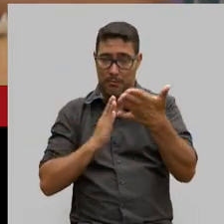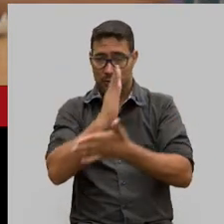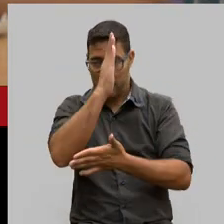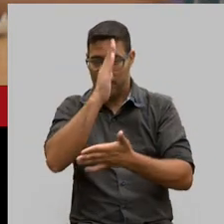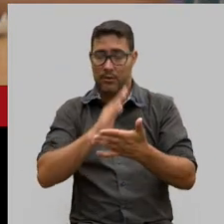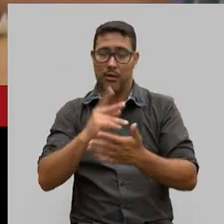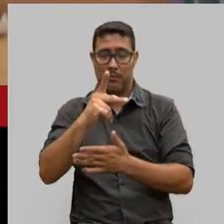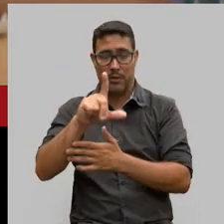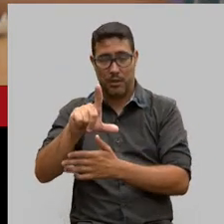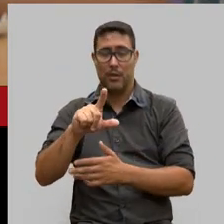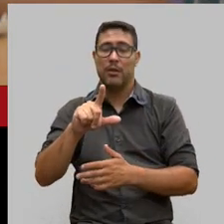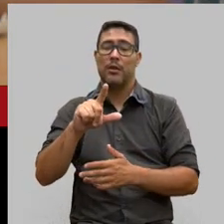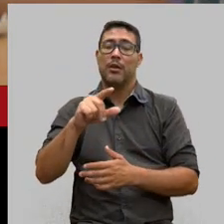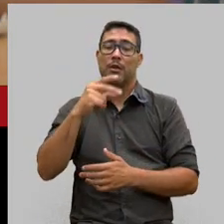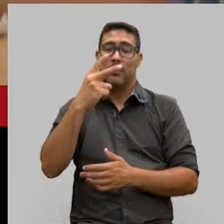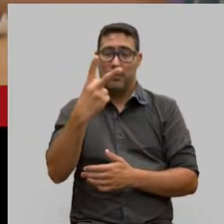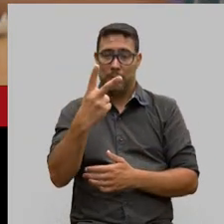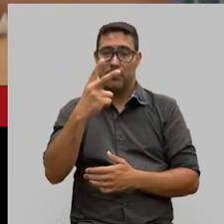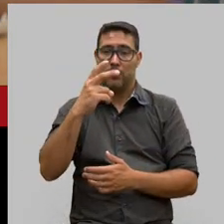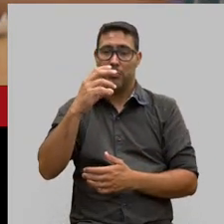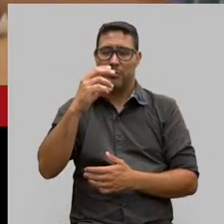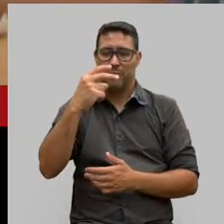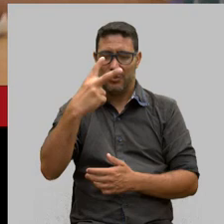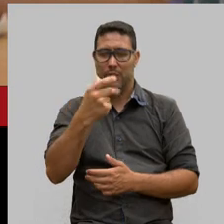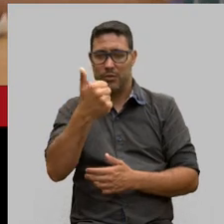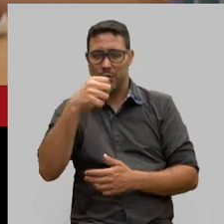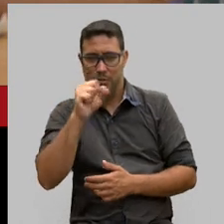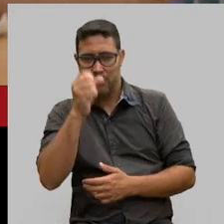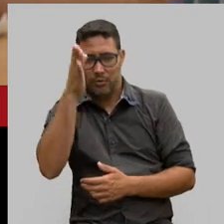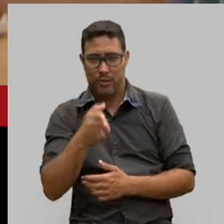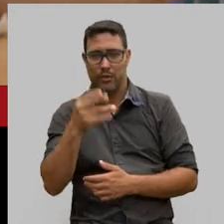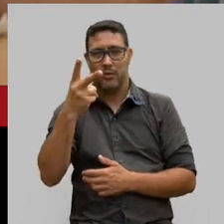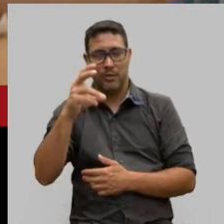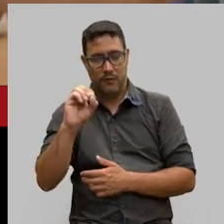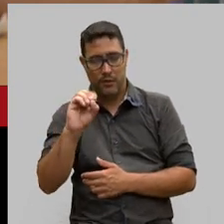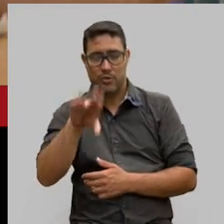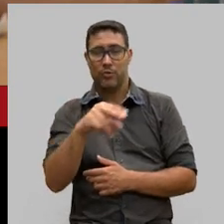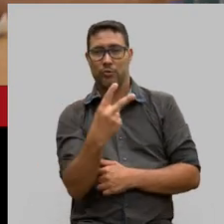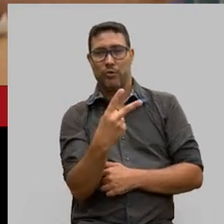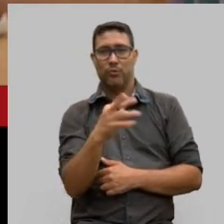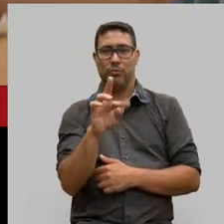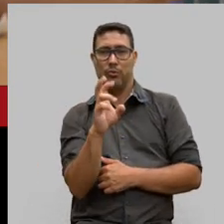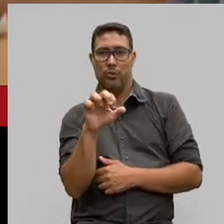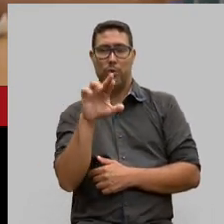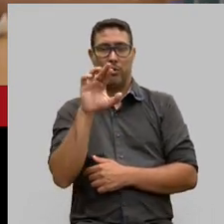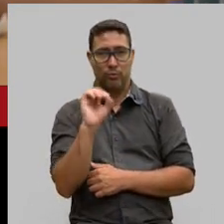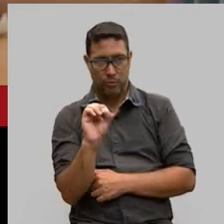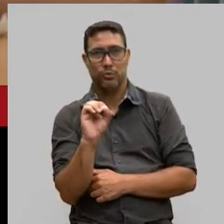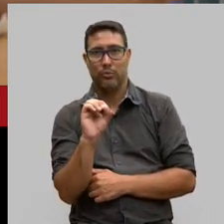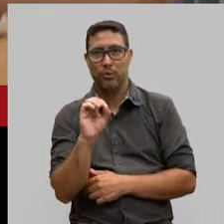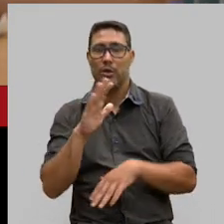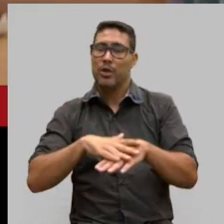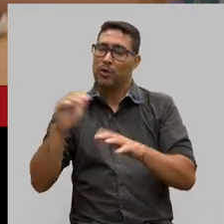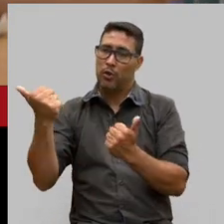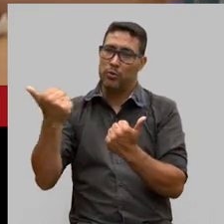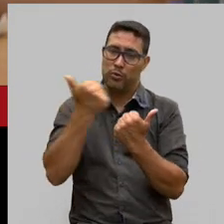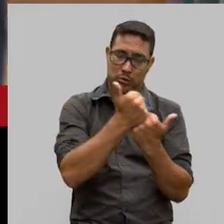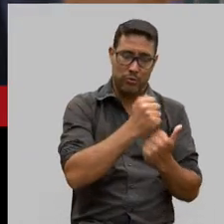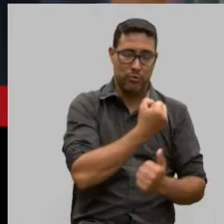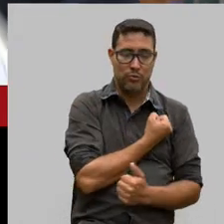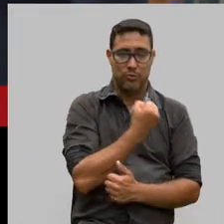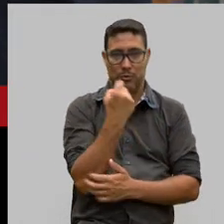número 2218 2020 no segundo turno na forma do substitutivo número